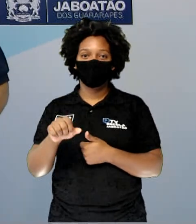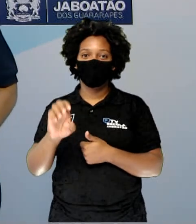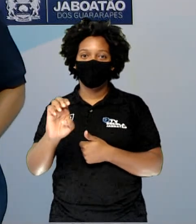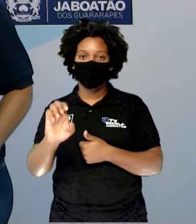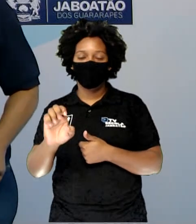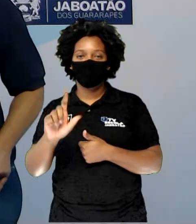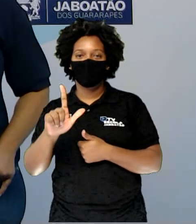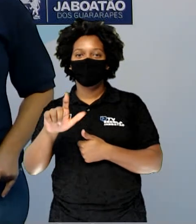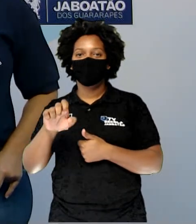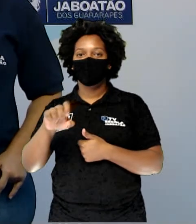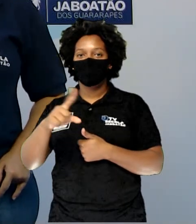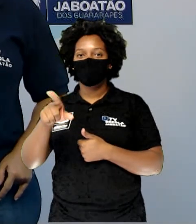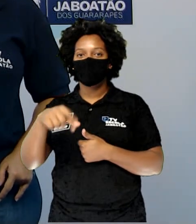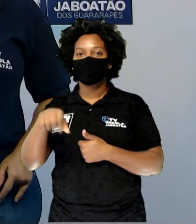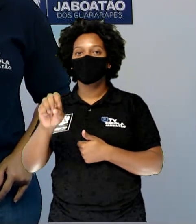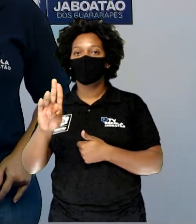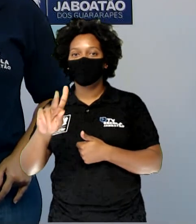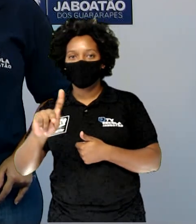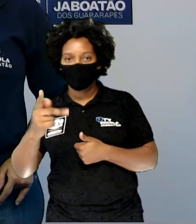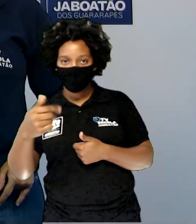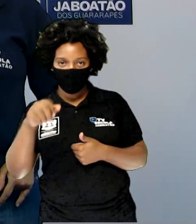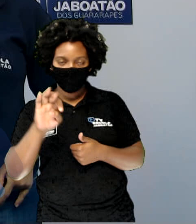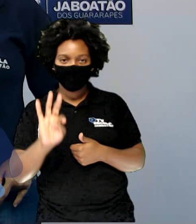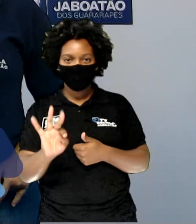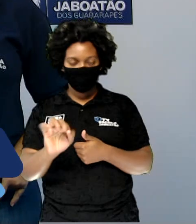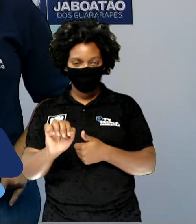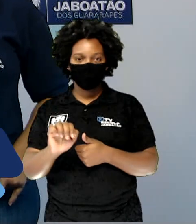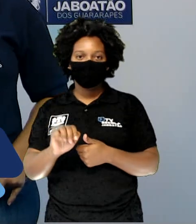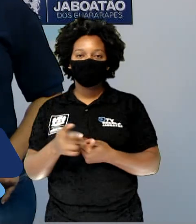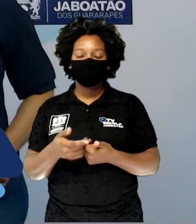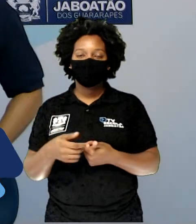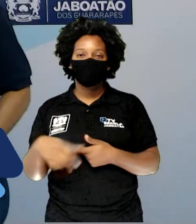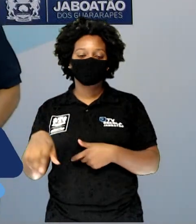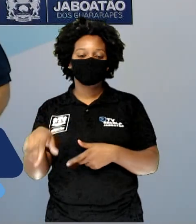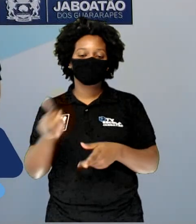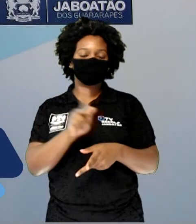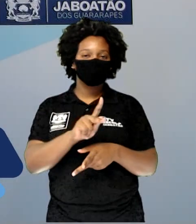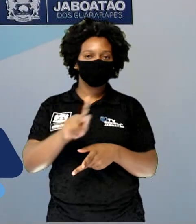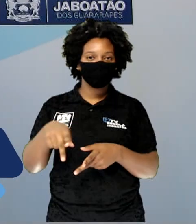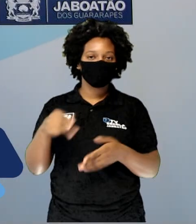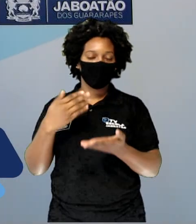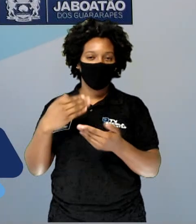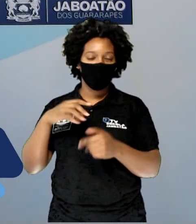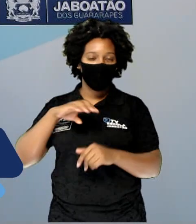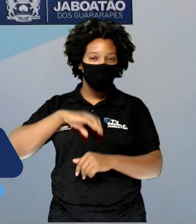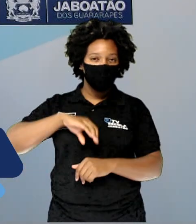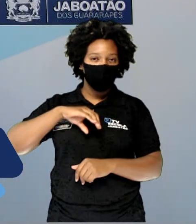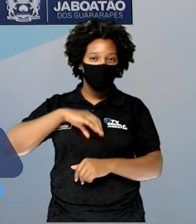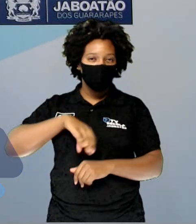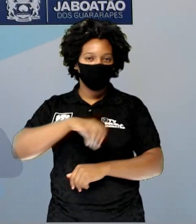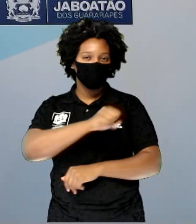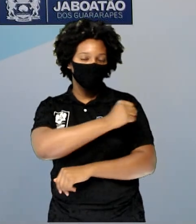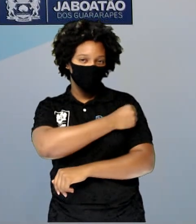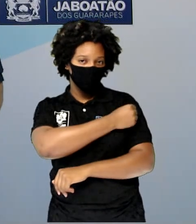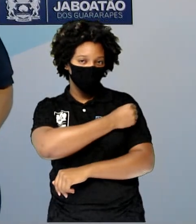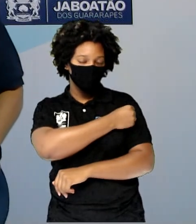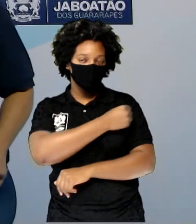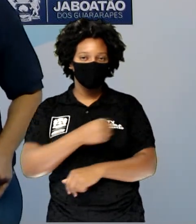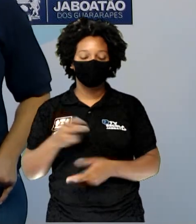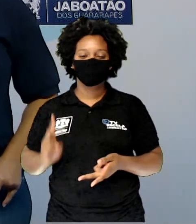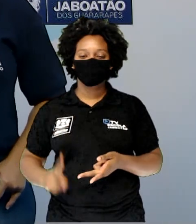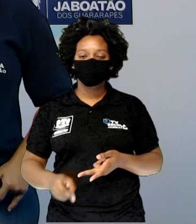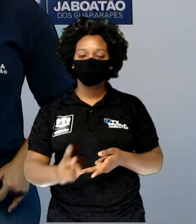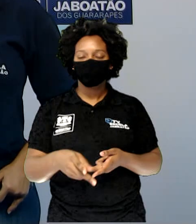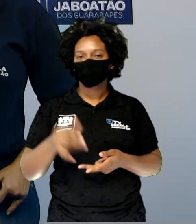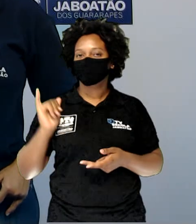professora de língua portuguesa do 8º ano. E nós vamos dar continuidade ao gênero do conto de humor. E